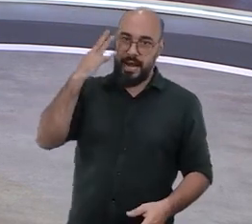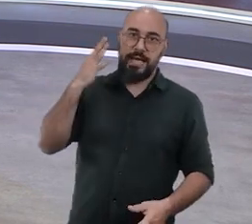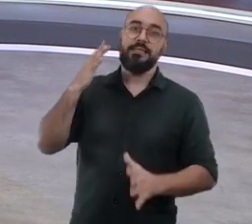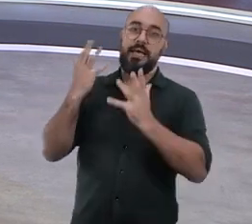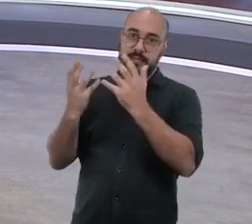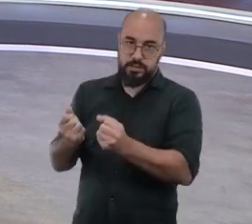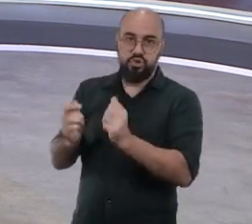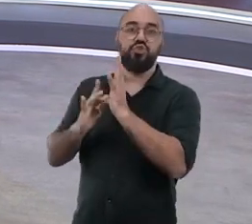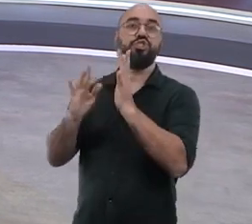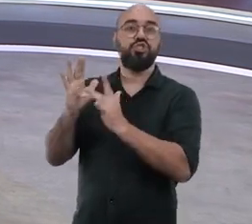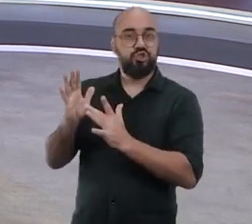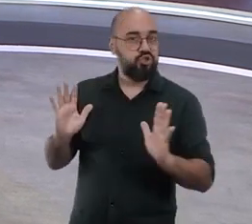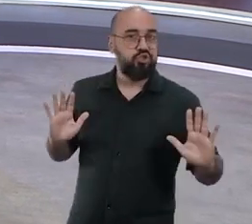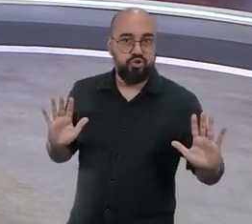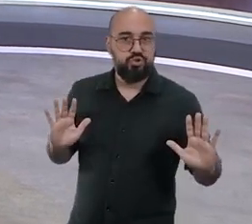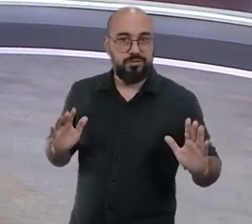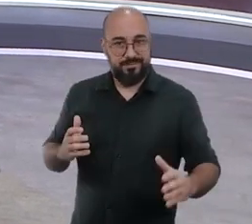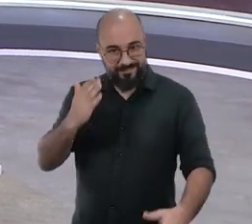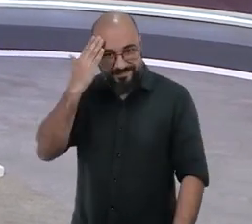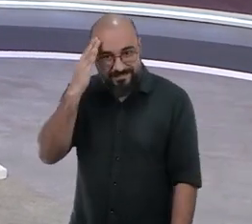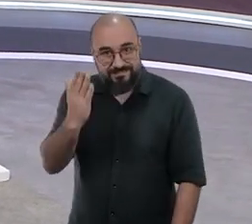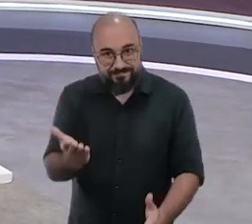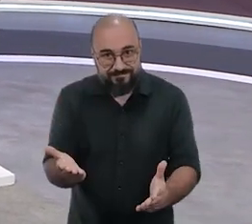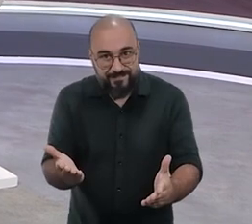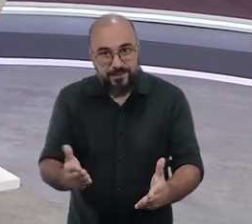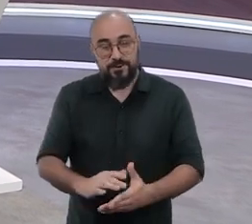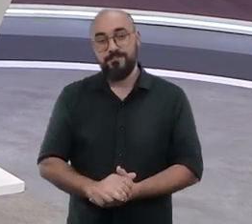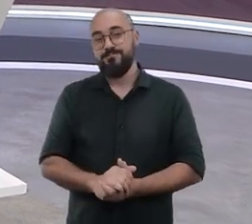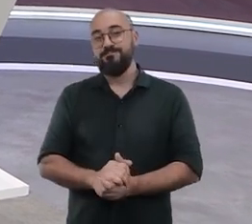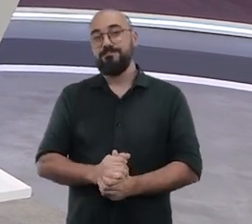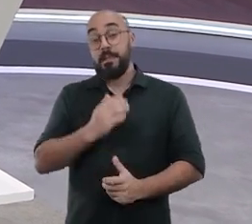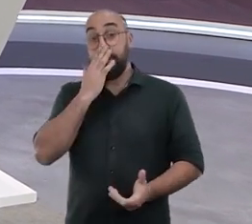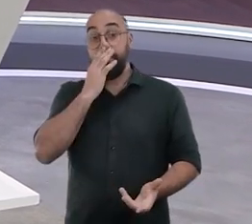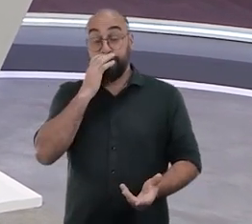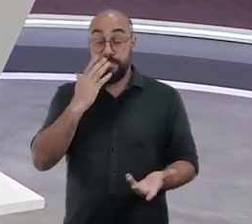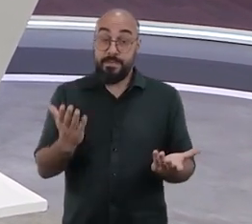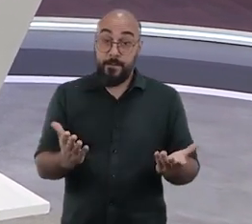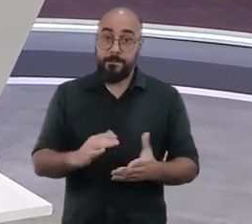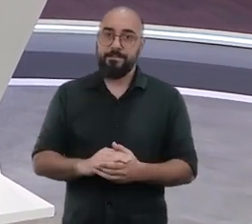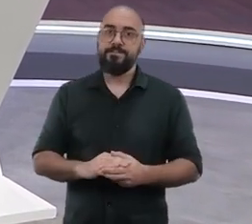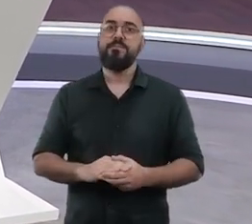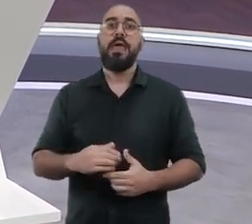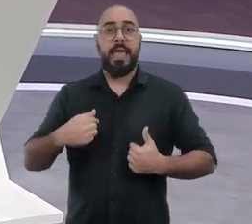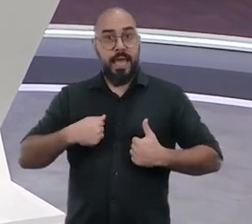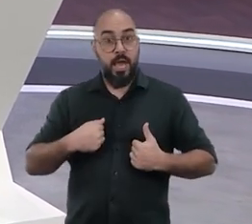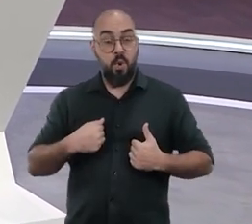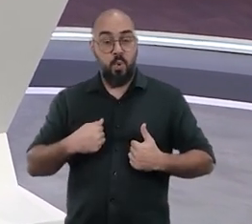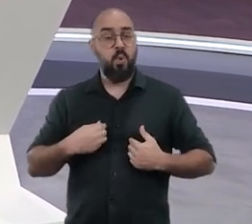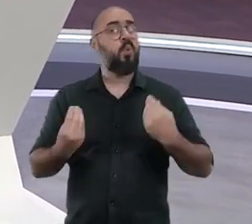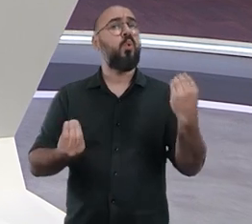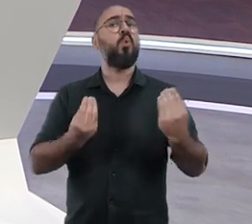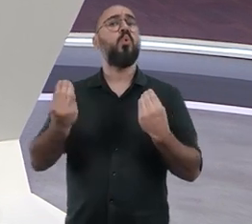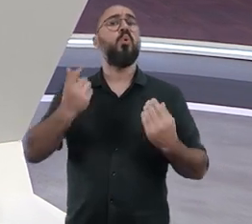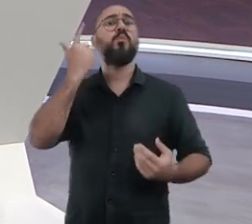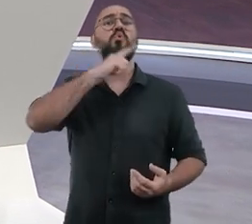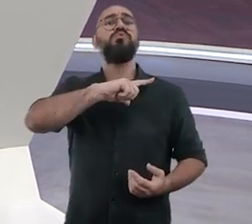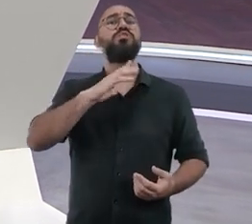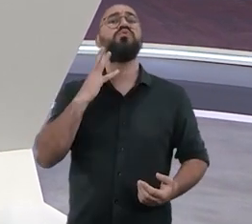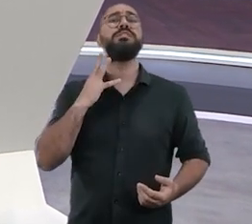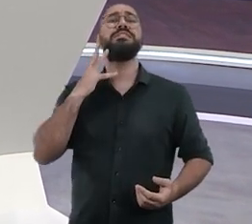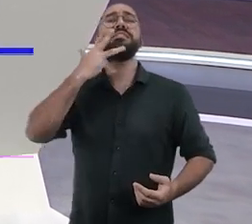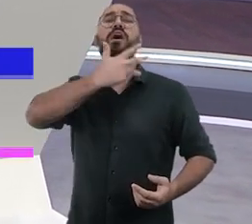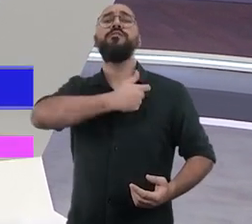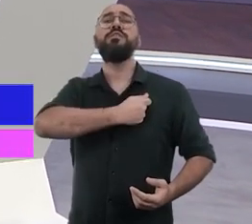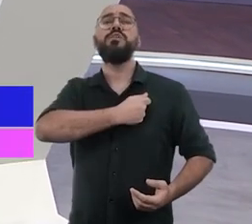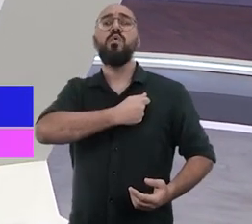Entendendo este ponto, nós compreendemos que para ser salvo, nós